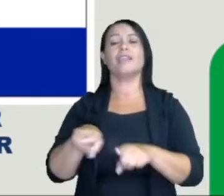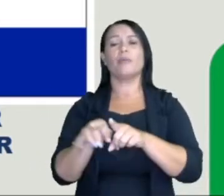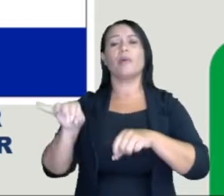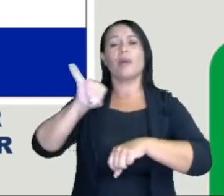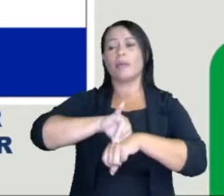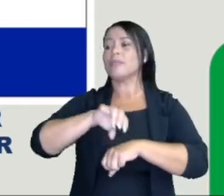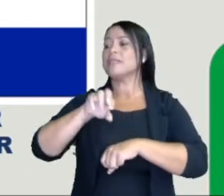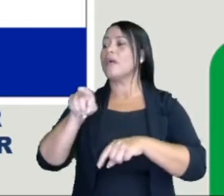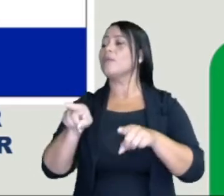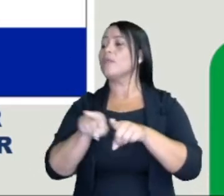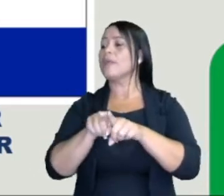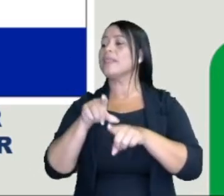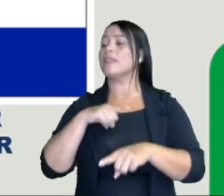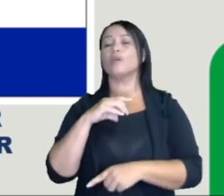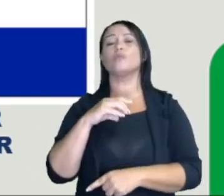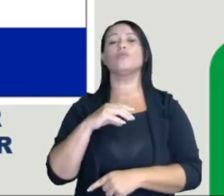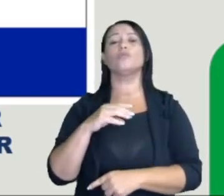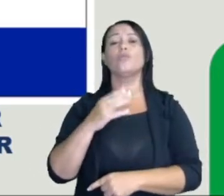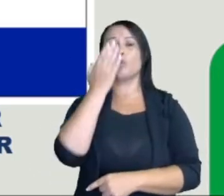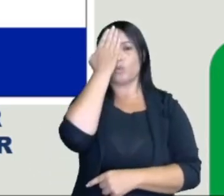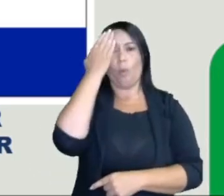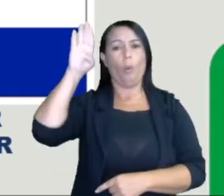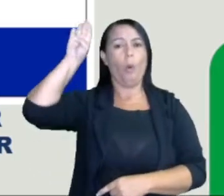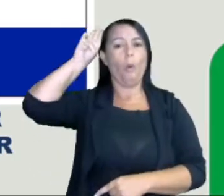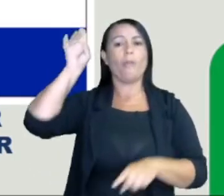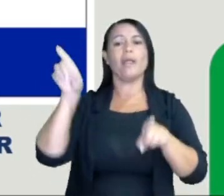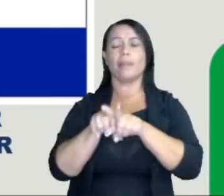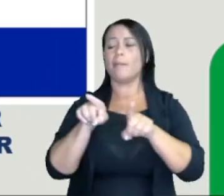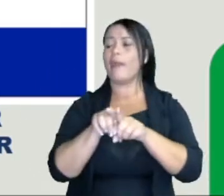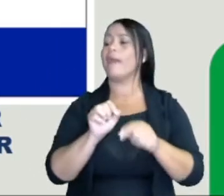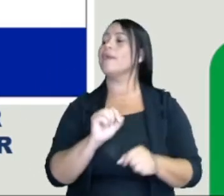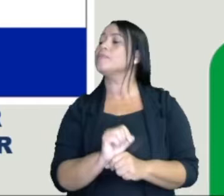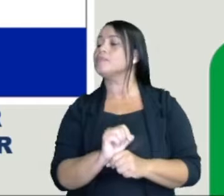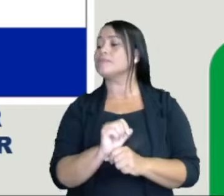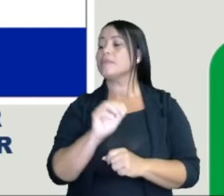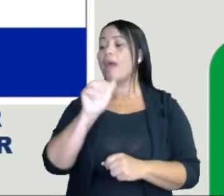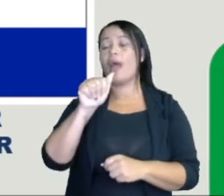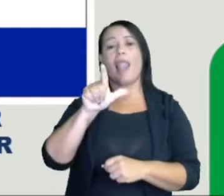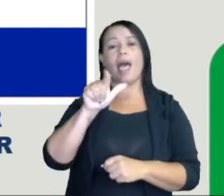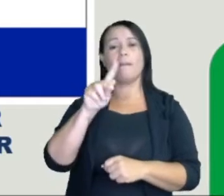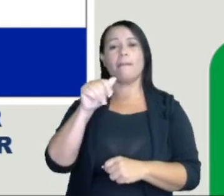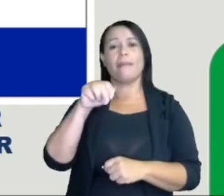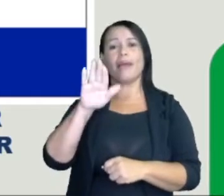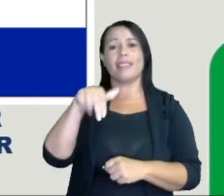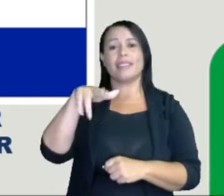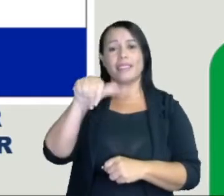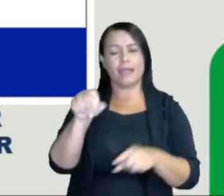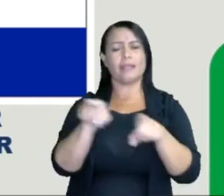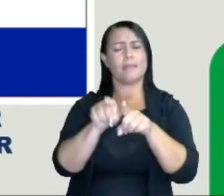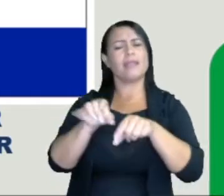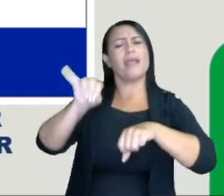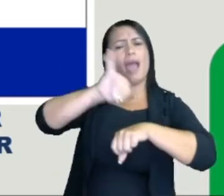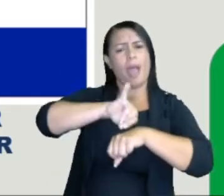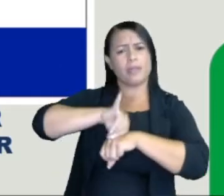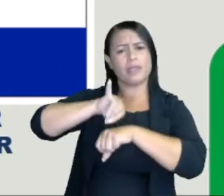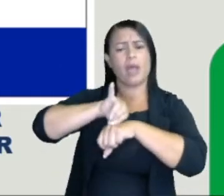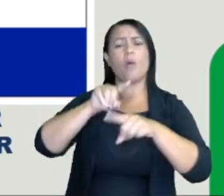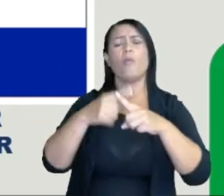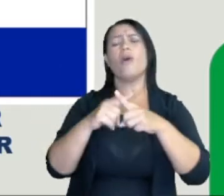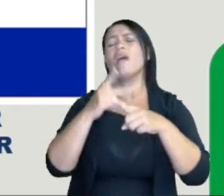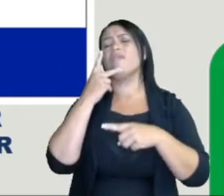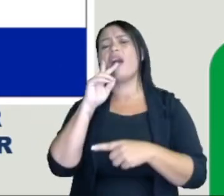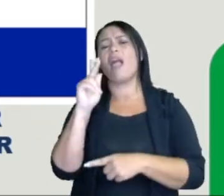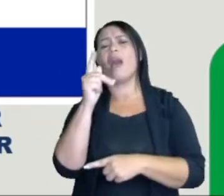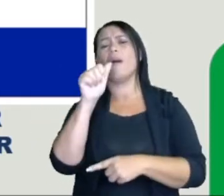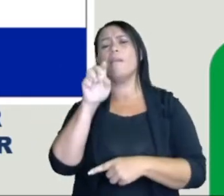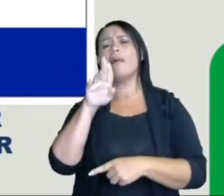José. Cuba, com a capital Habana. Né? Vocês vão ver mais para frente por que a gente diz Habana.